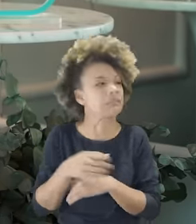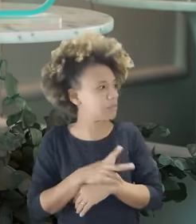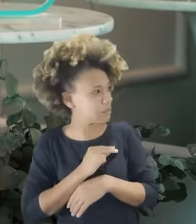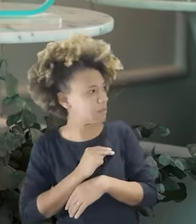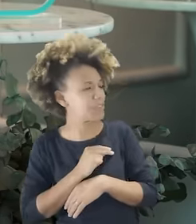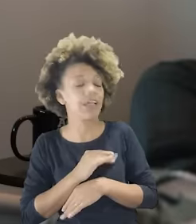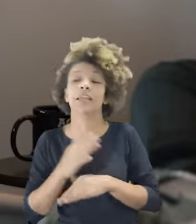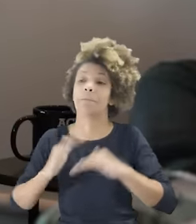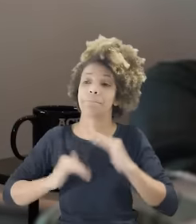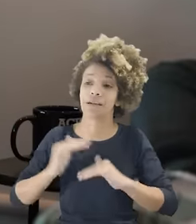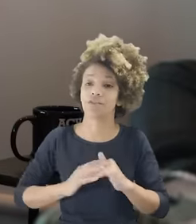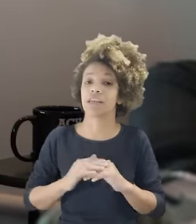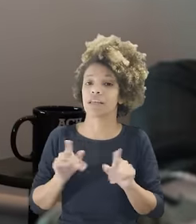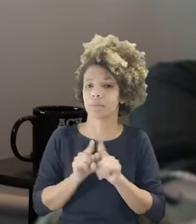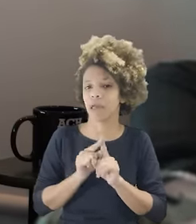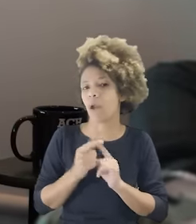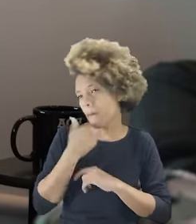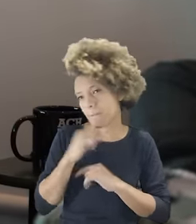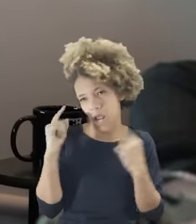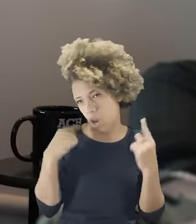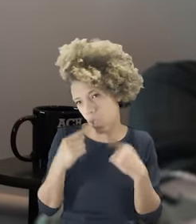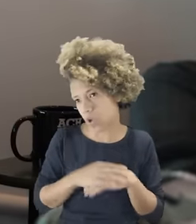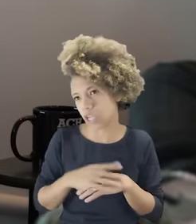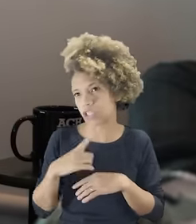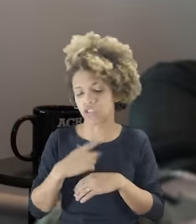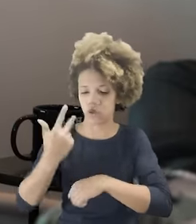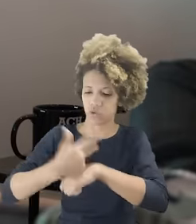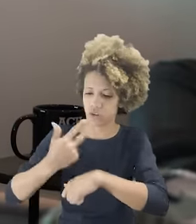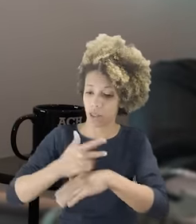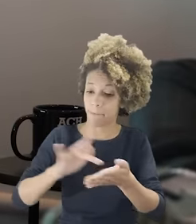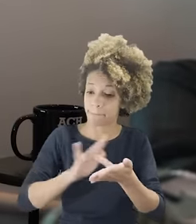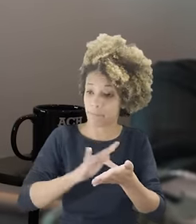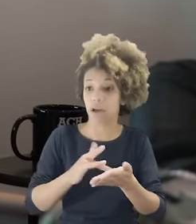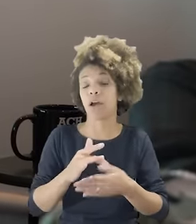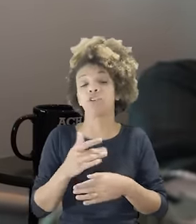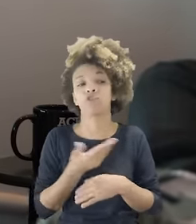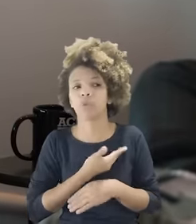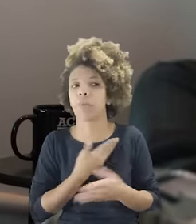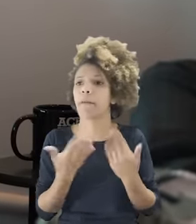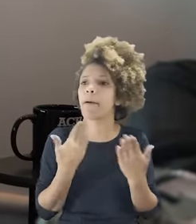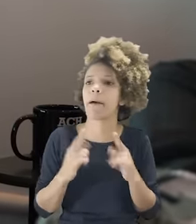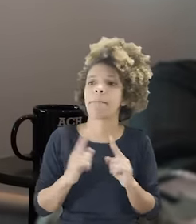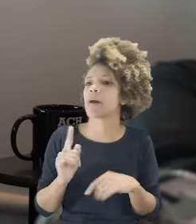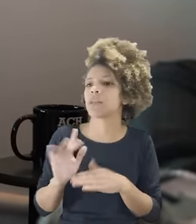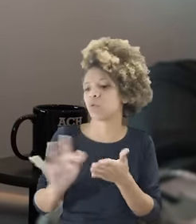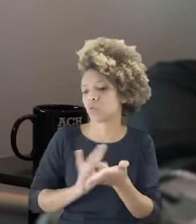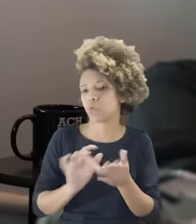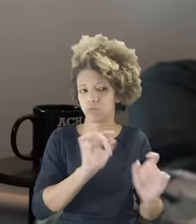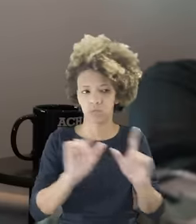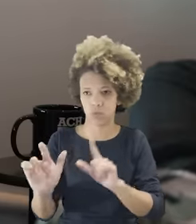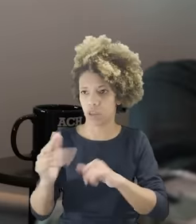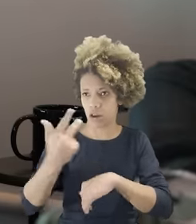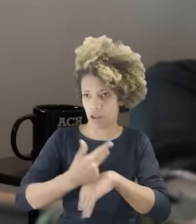e aí eu desenvolvi uma técnica que era uma Engenhoca que eu fazia o vídeo com gravava no celular primeiro uma em primeira outra só que tipo a gente não